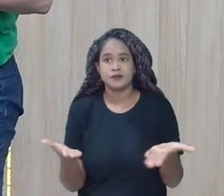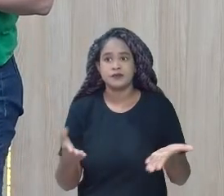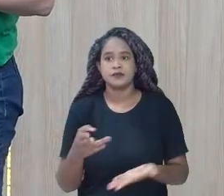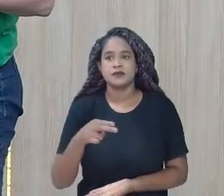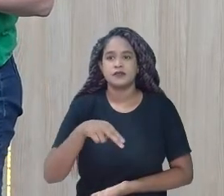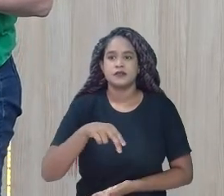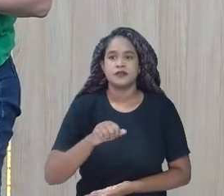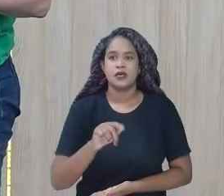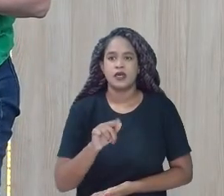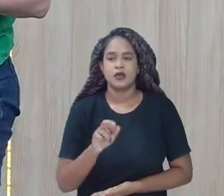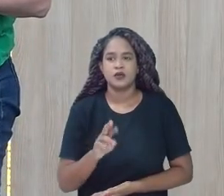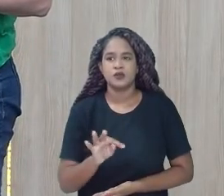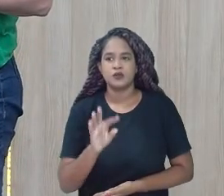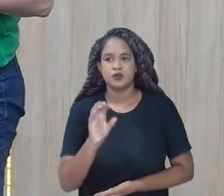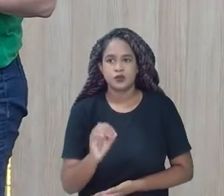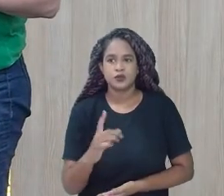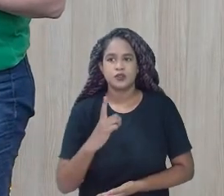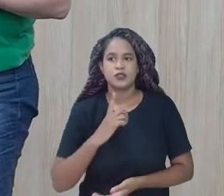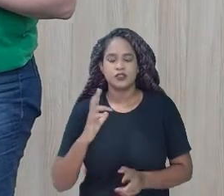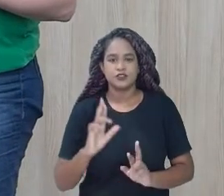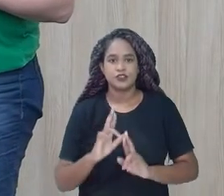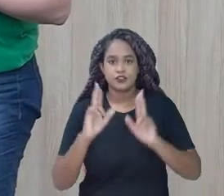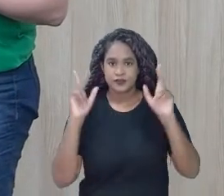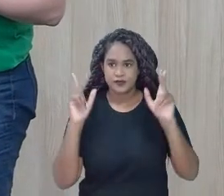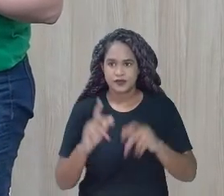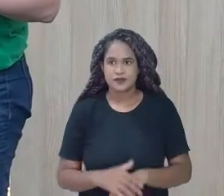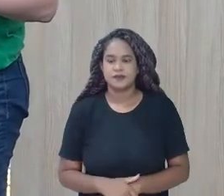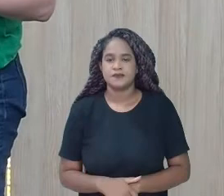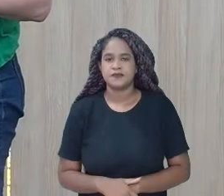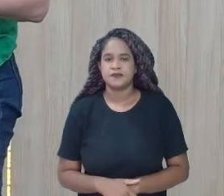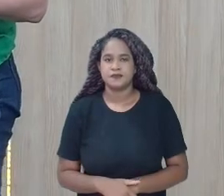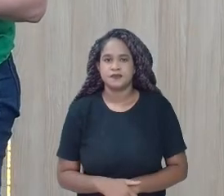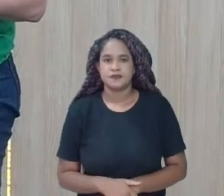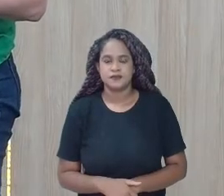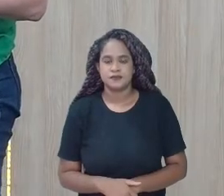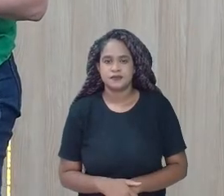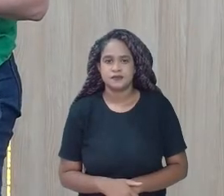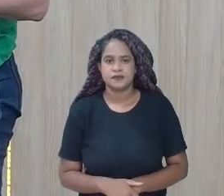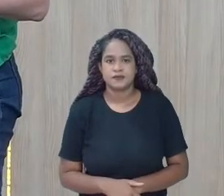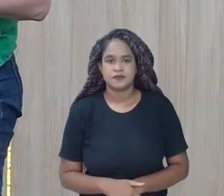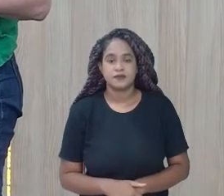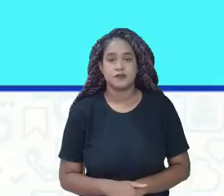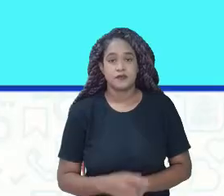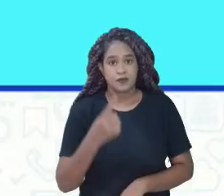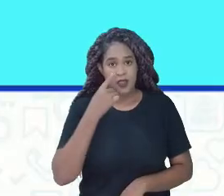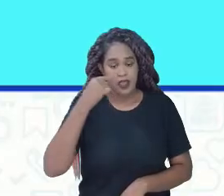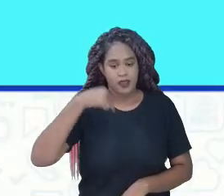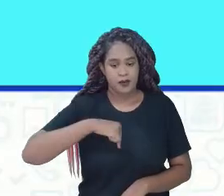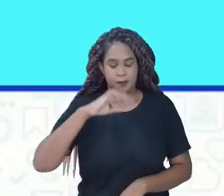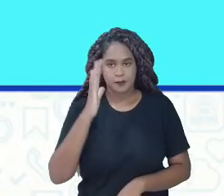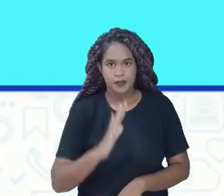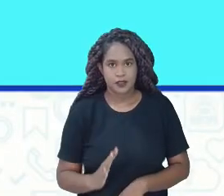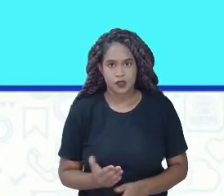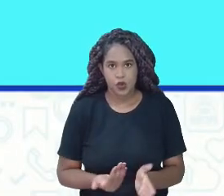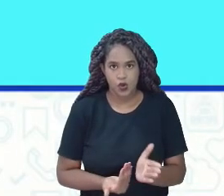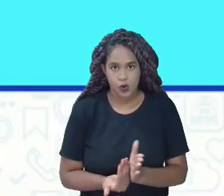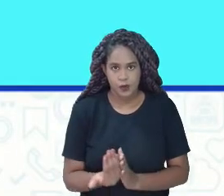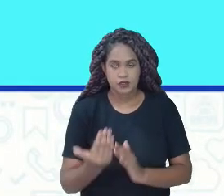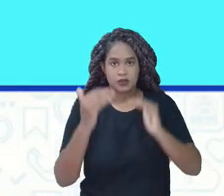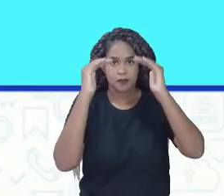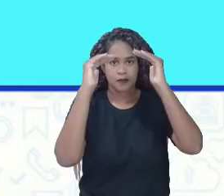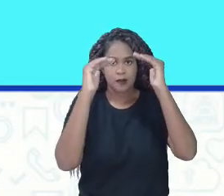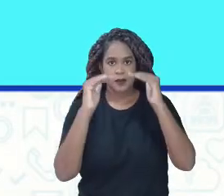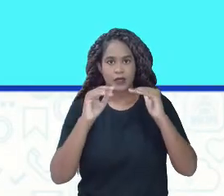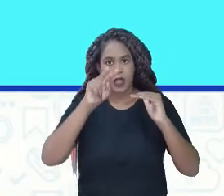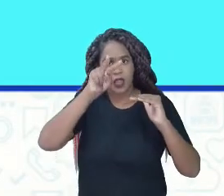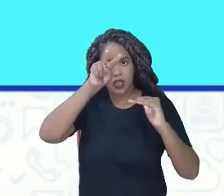vocês percebem essa diferença? Vou voltar aqui, não é? Então, a leitura no Brasil, ela é de cima para baixo, não